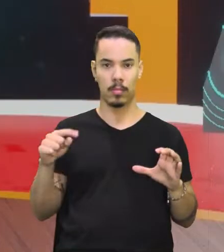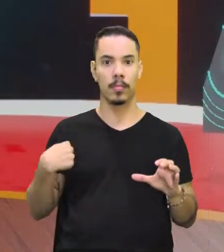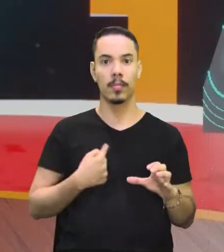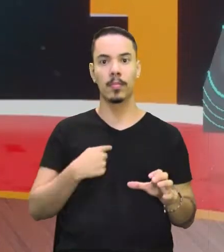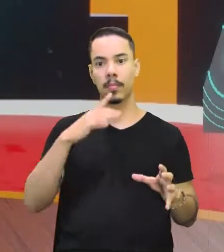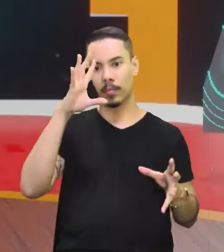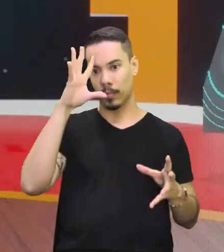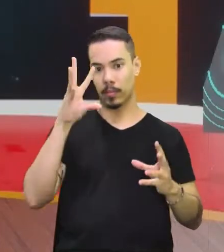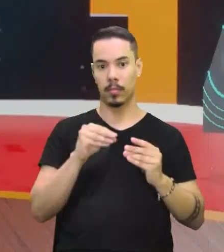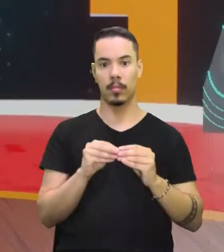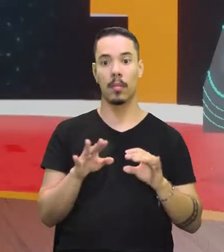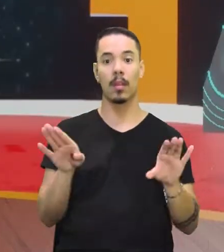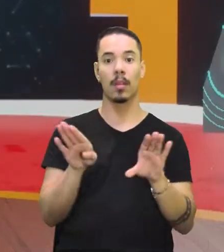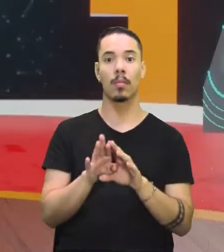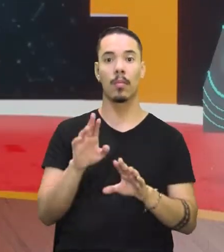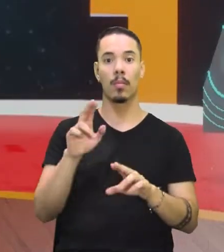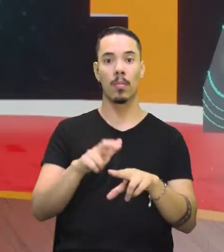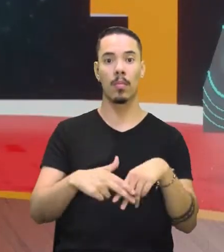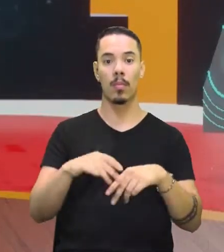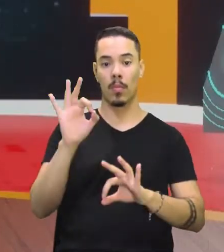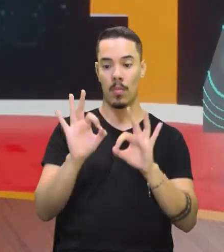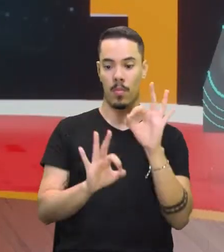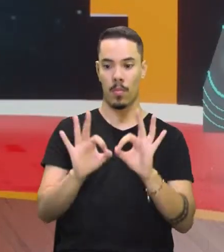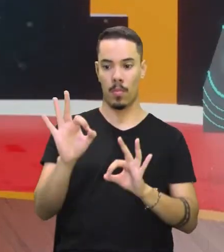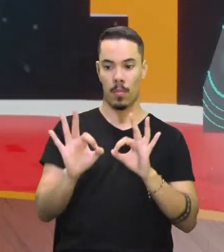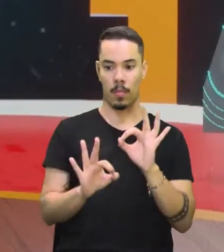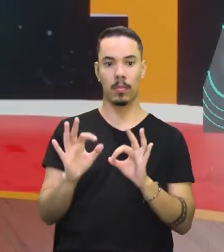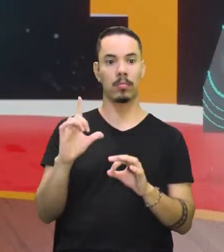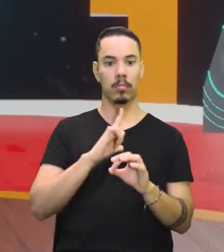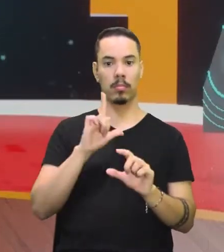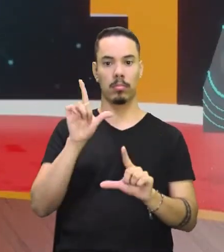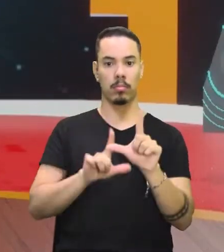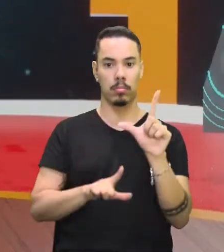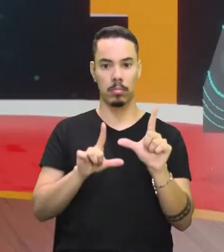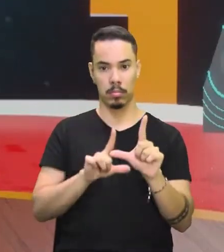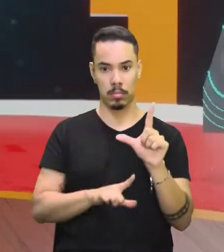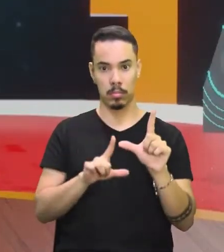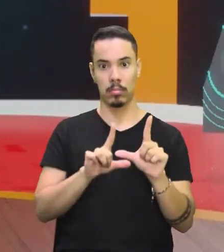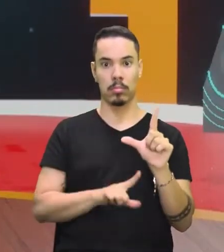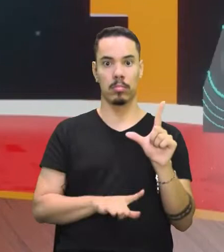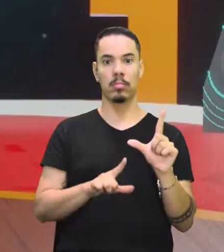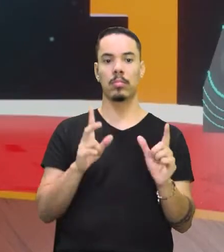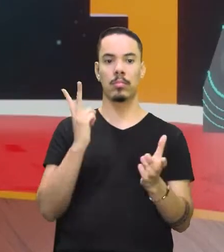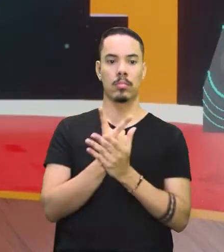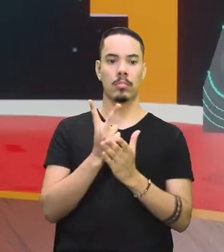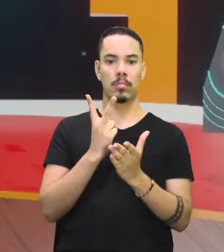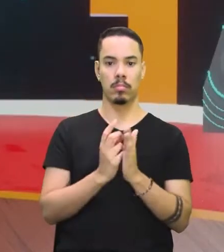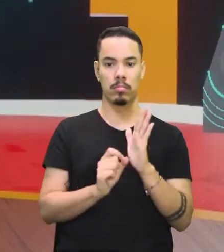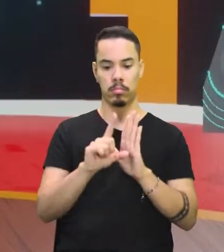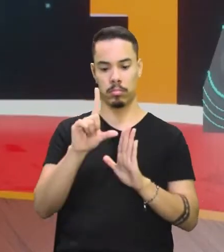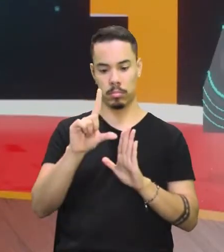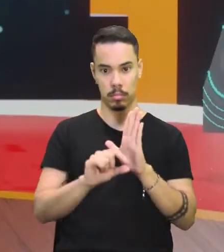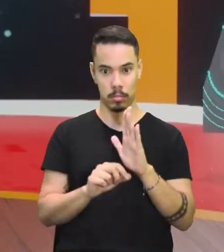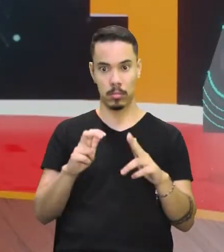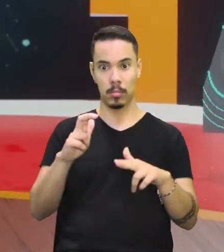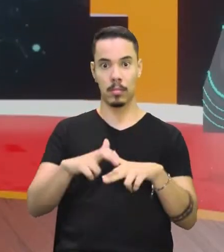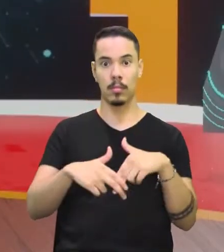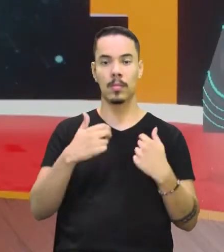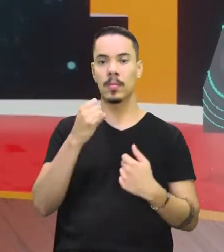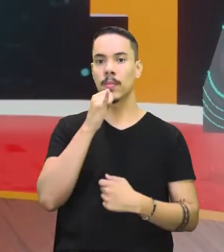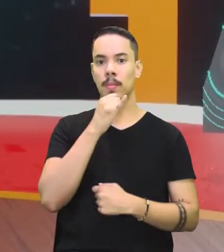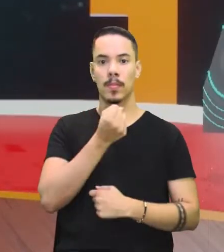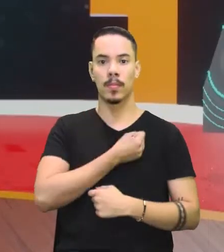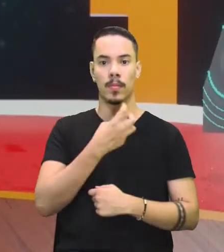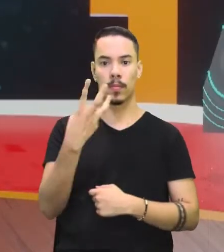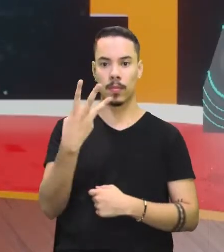Isso. A organização do polinômio vem com as letras em potência decrescente. Um polinômio de grau 3 vai ter